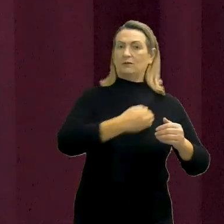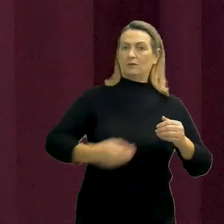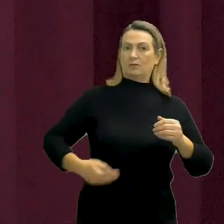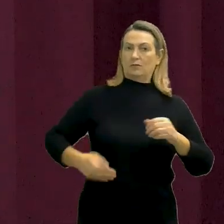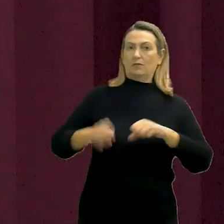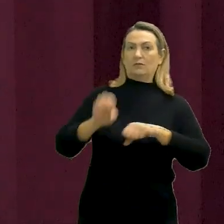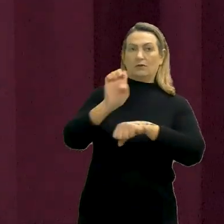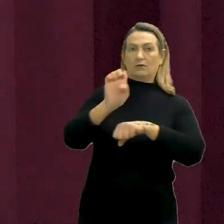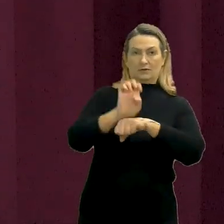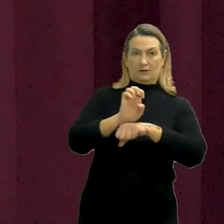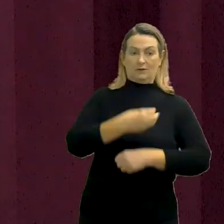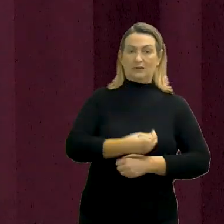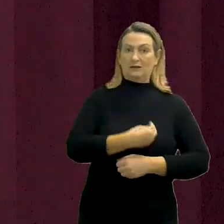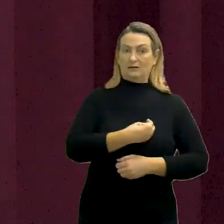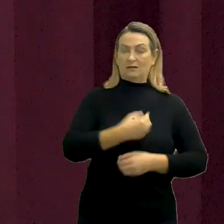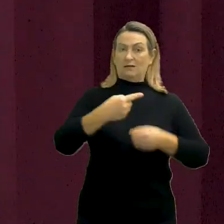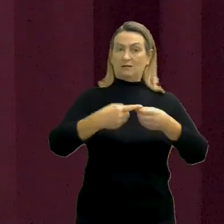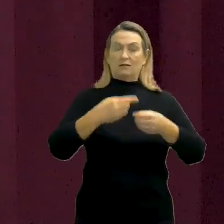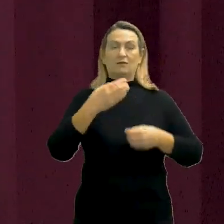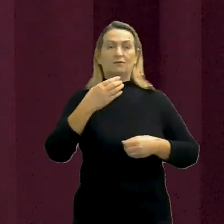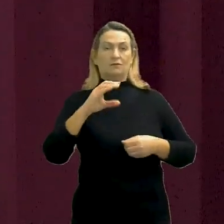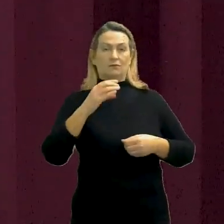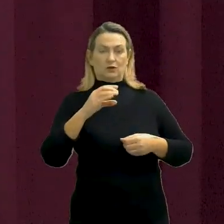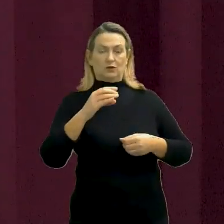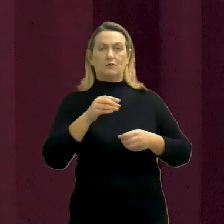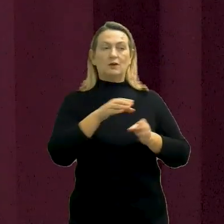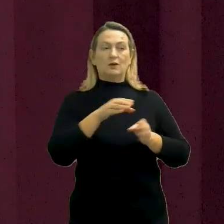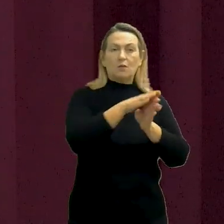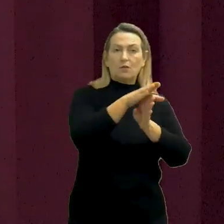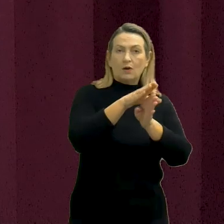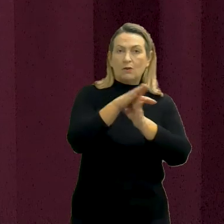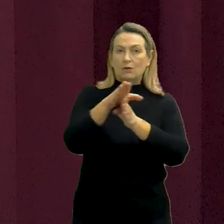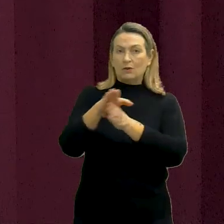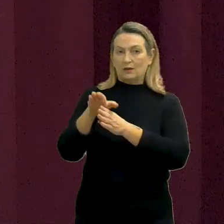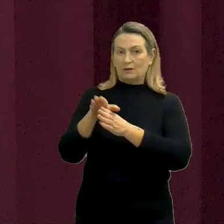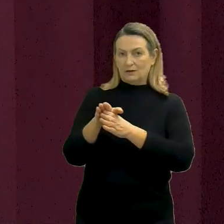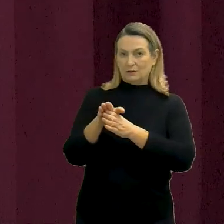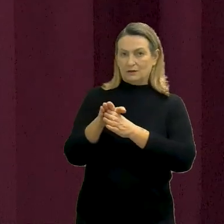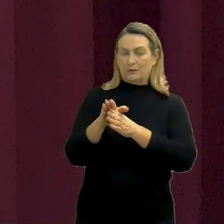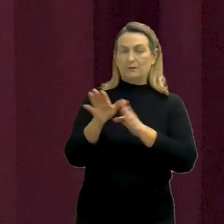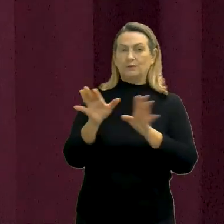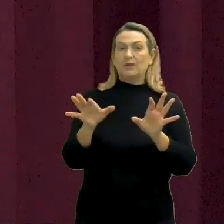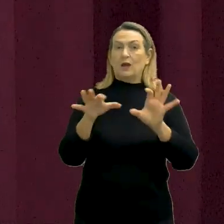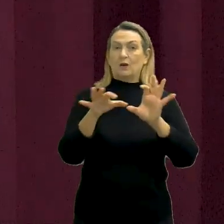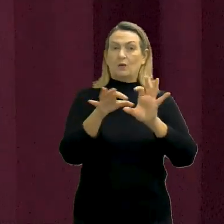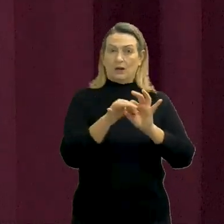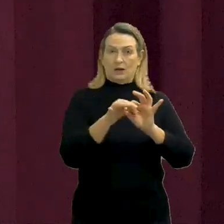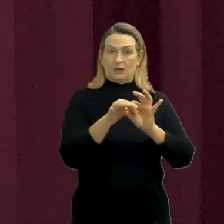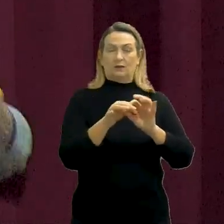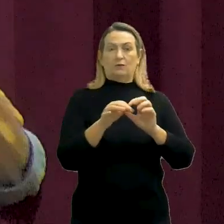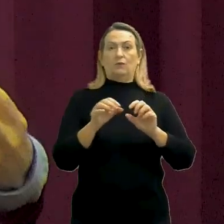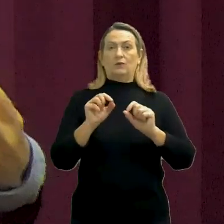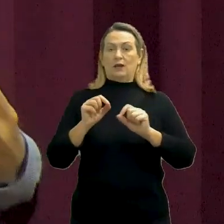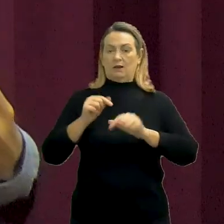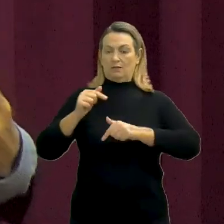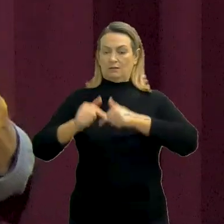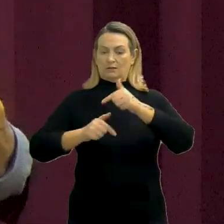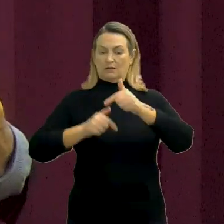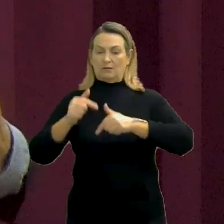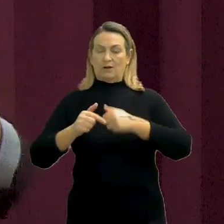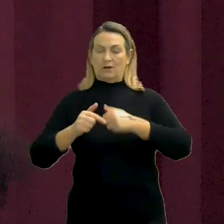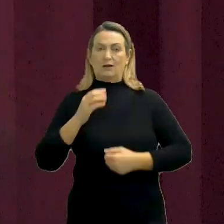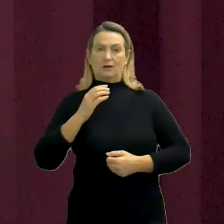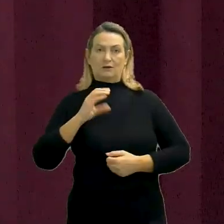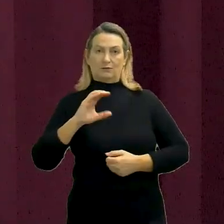uma orientação que é o elo entre o procurador Regional Eleitoral que atua em Curitiba e os promotores